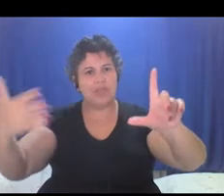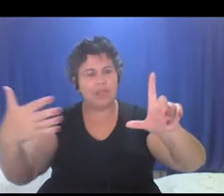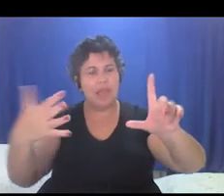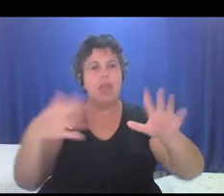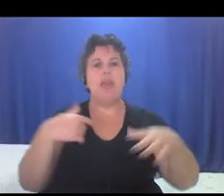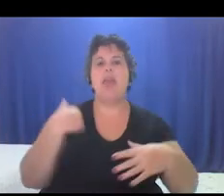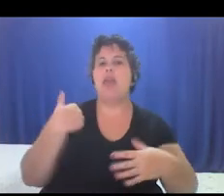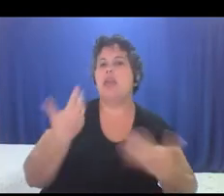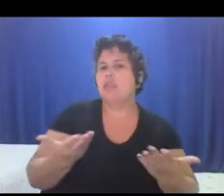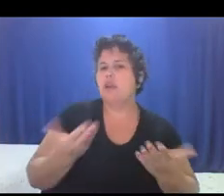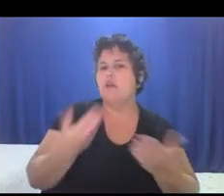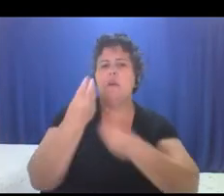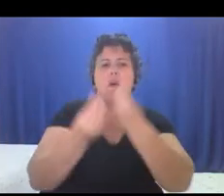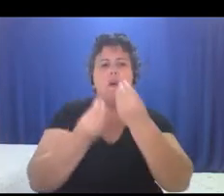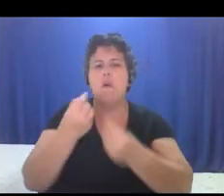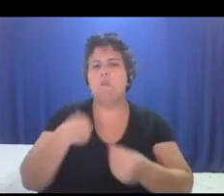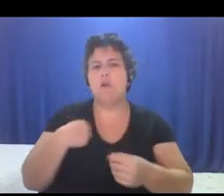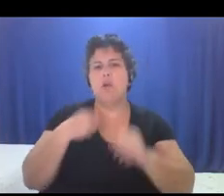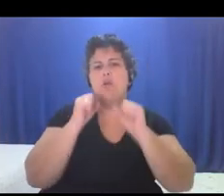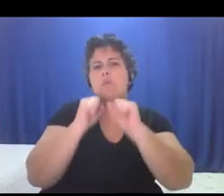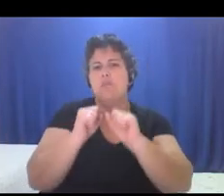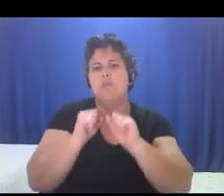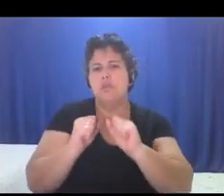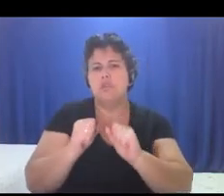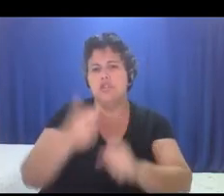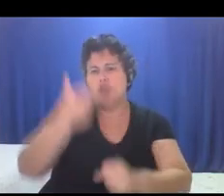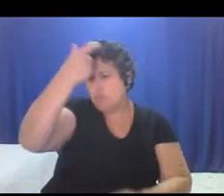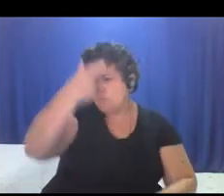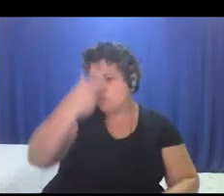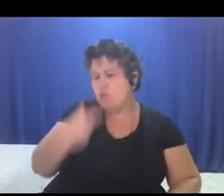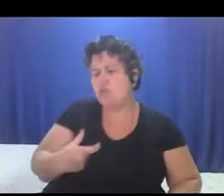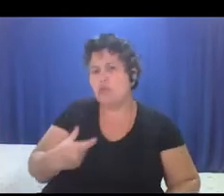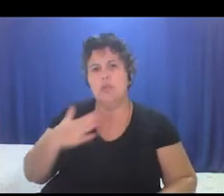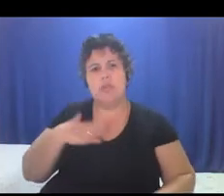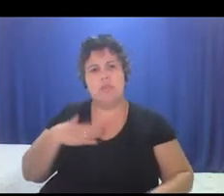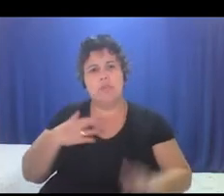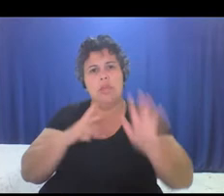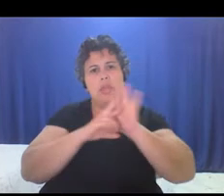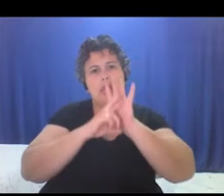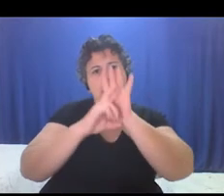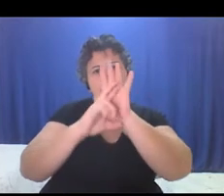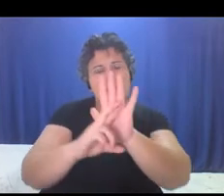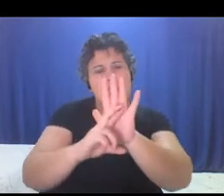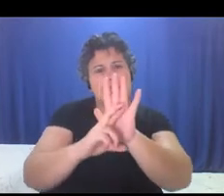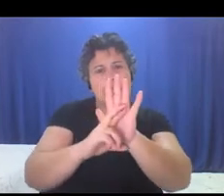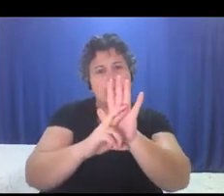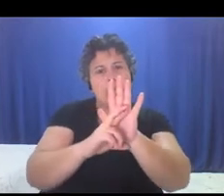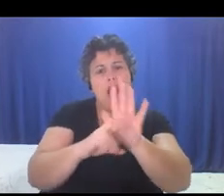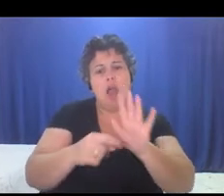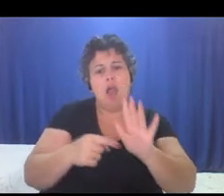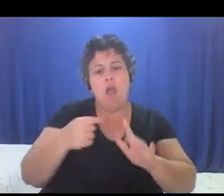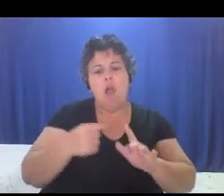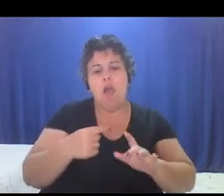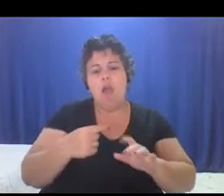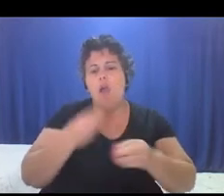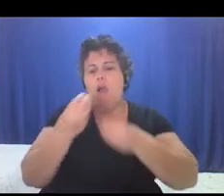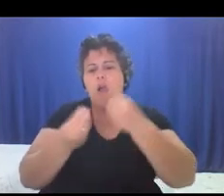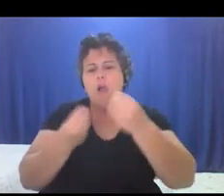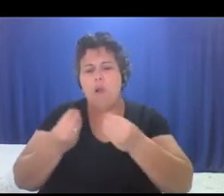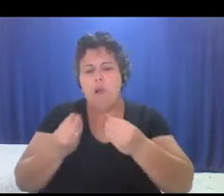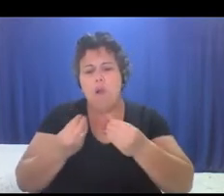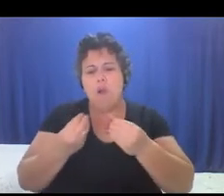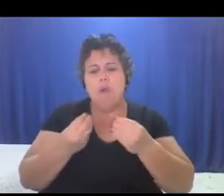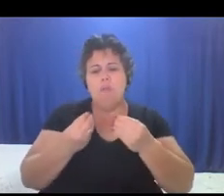poderia, com a minha, de novo, né, com o meu lugar de fala, com a minha representatividade, trazer aliados,